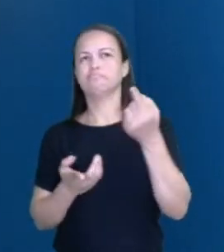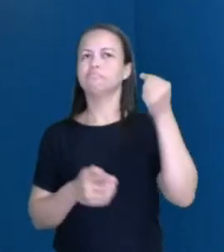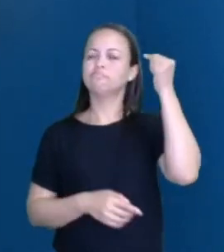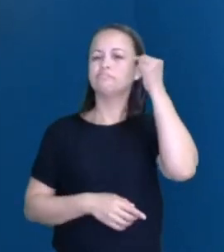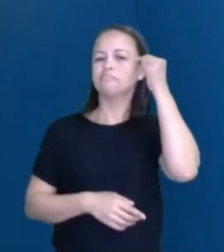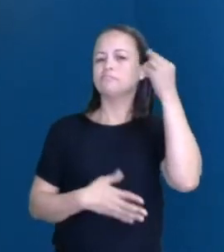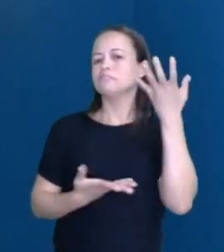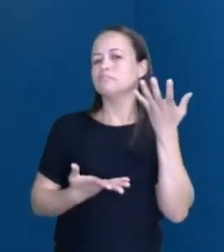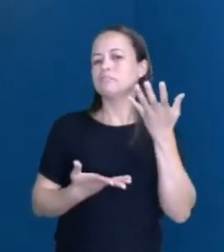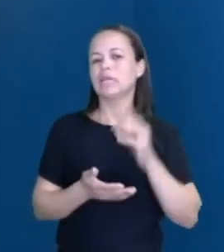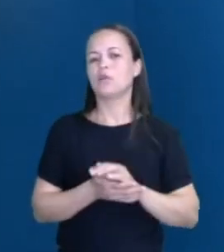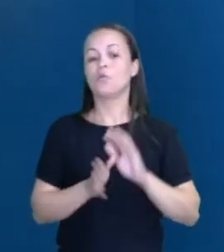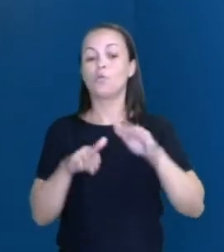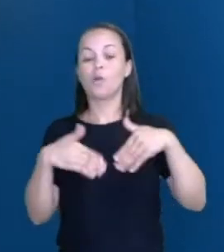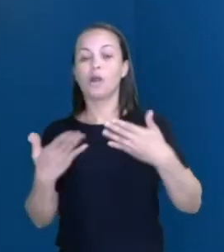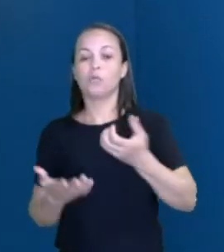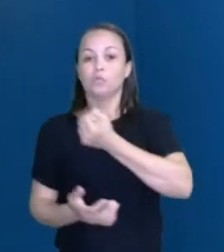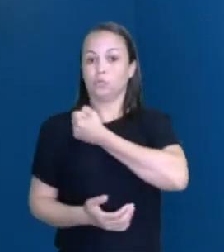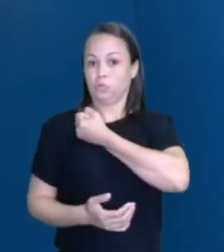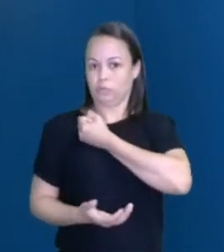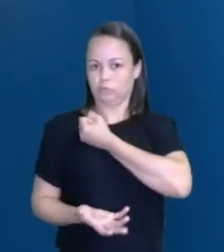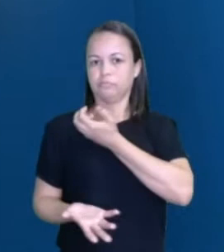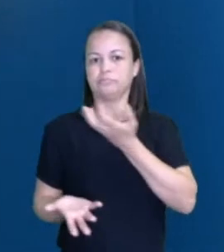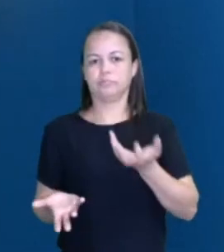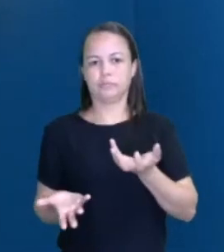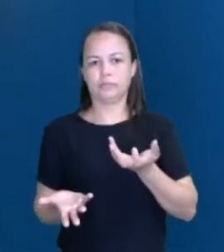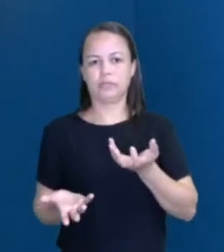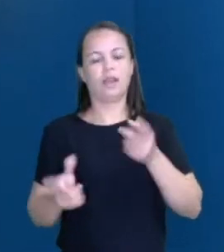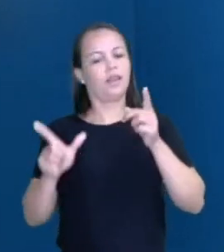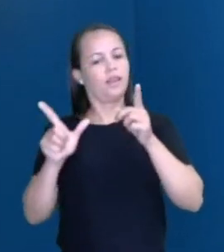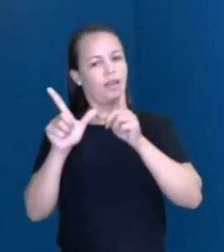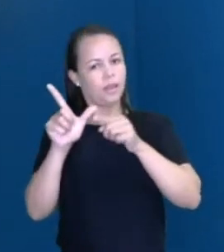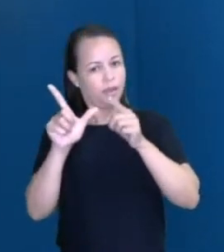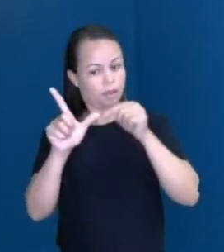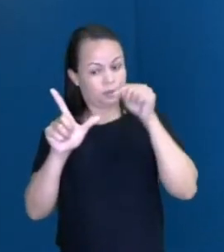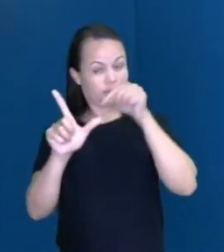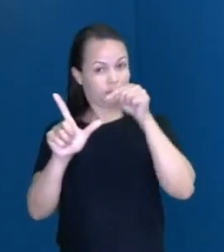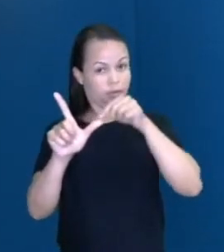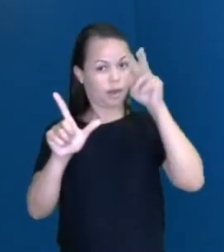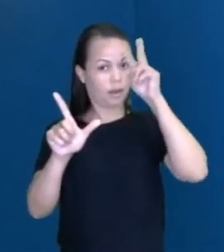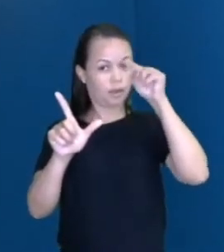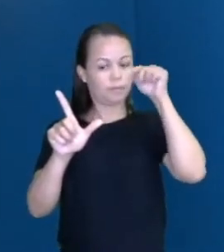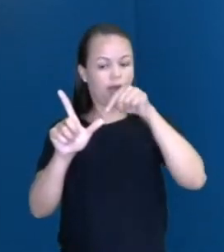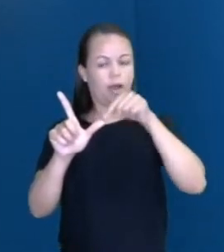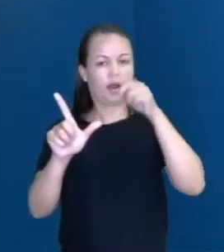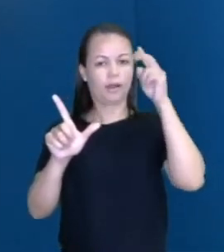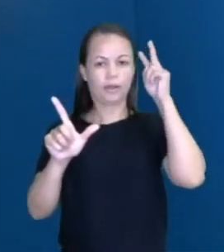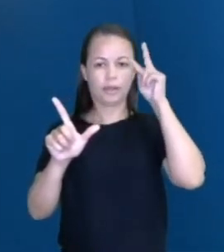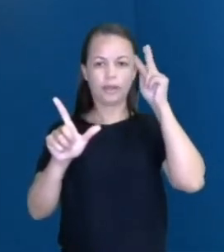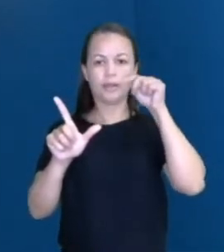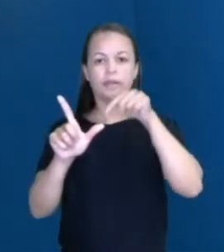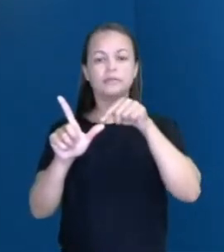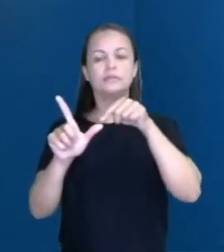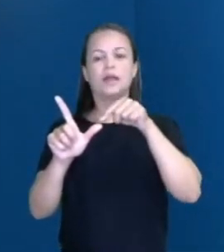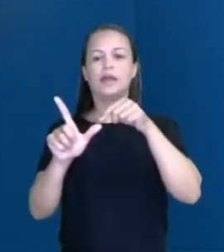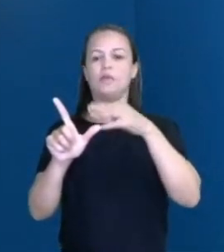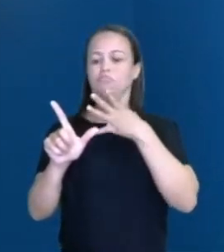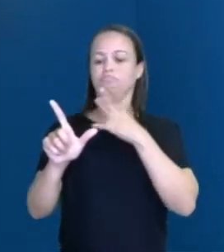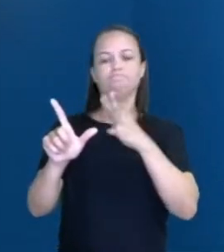pensar. Qual é o número? Lembrando que a letra é um número que eu ainda não conheço,